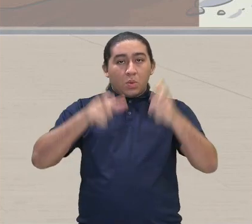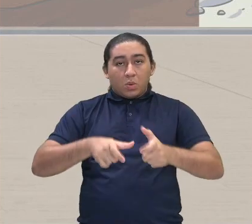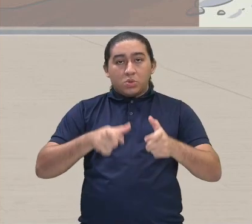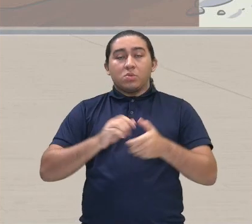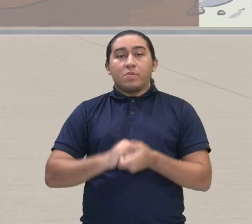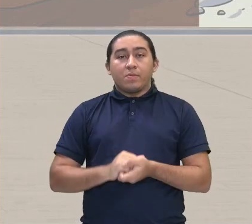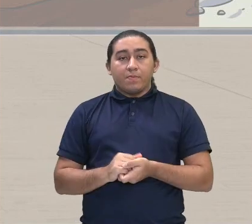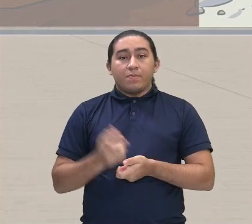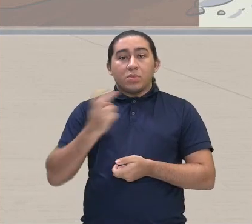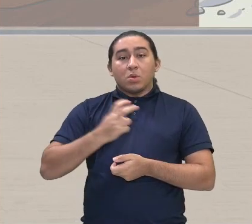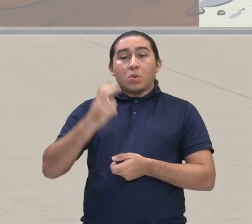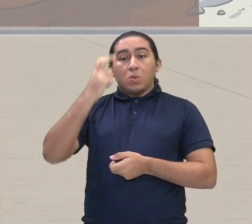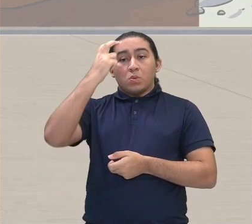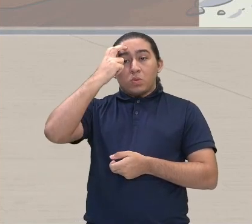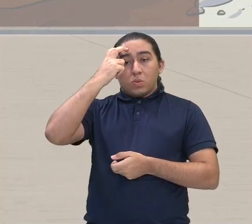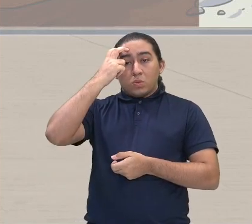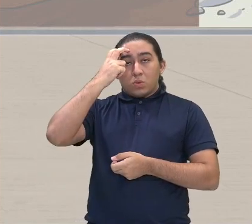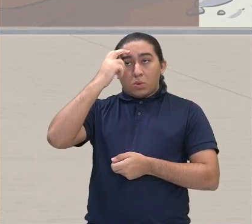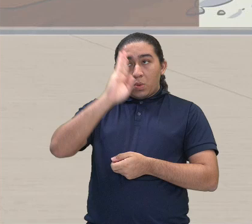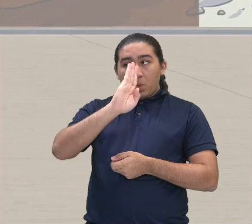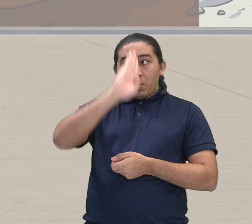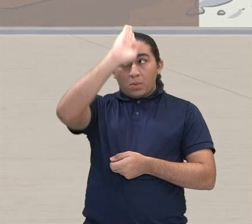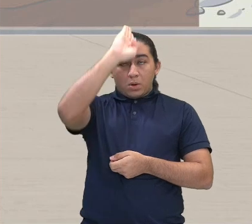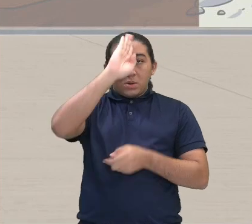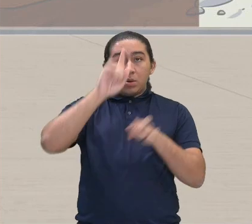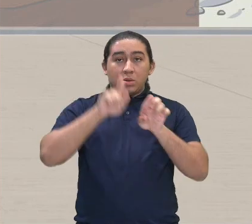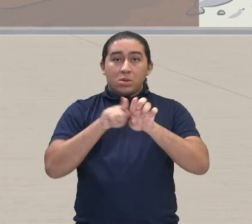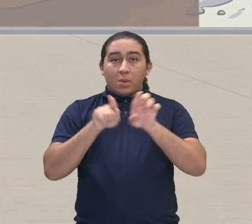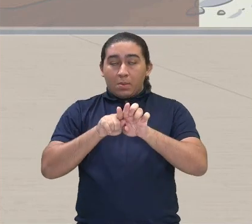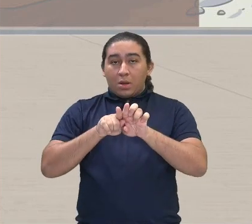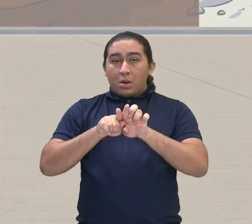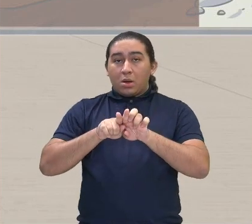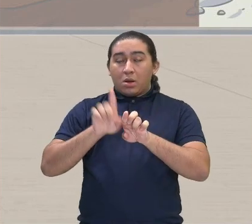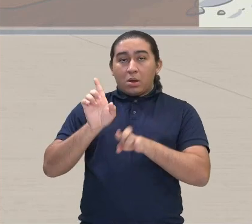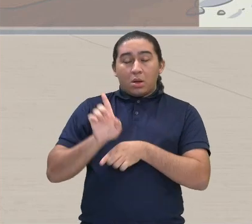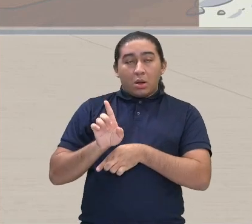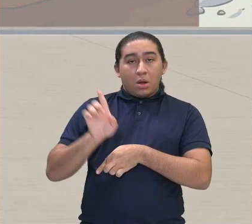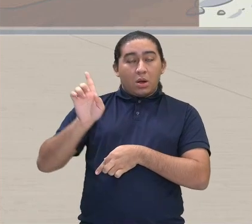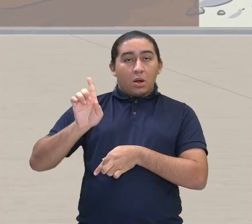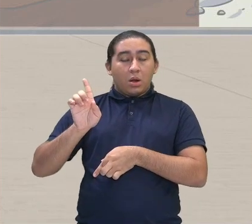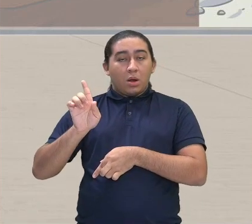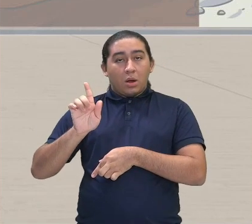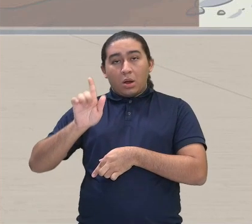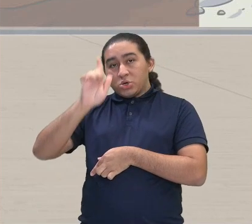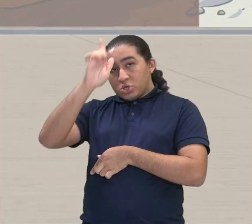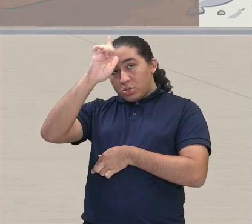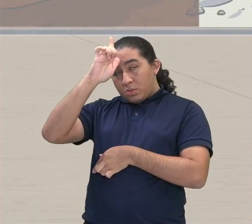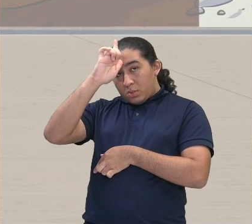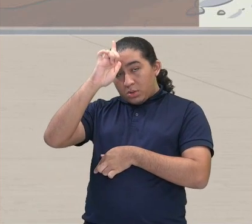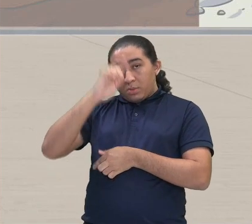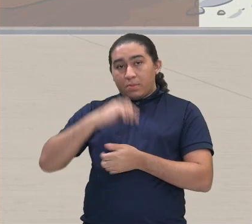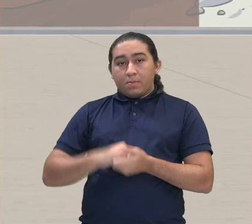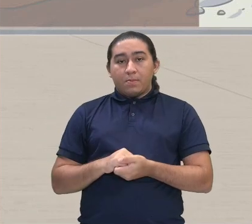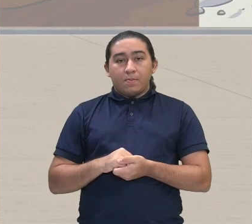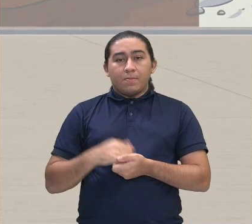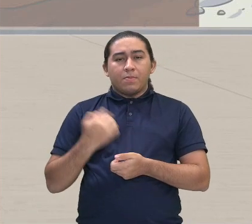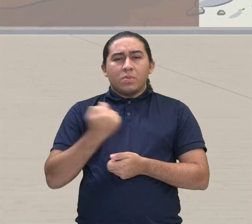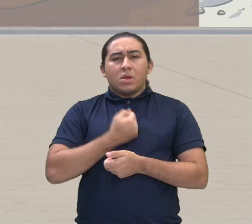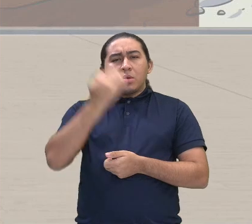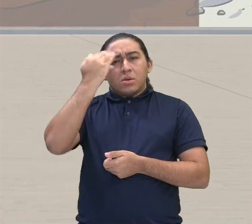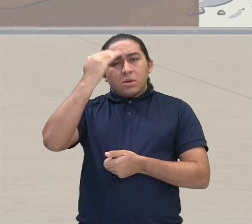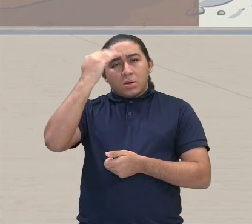as culturas romana e a germânica, ok? Como a gente vai ver na sequência, influência